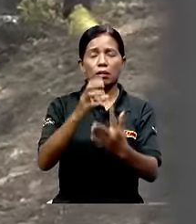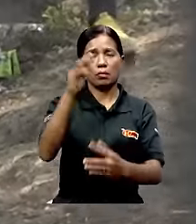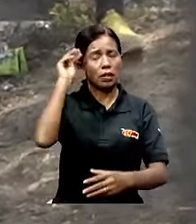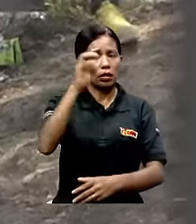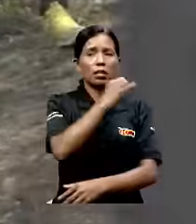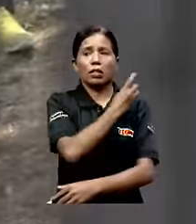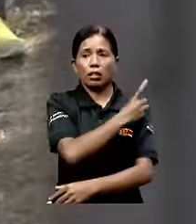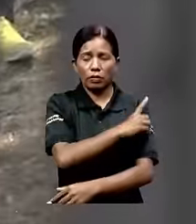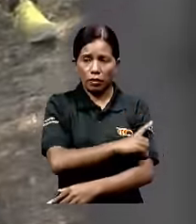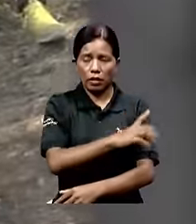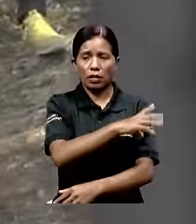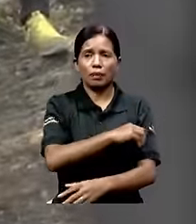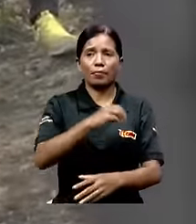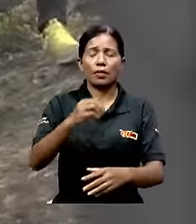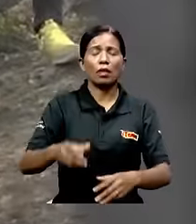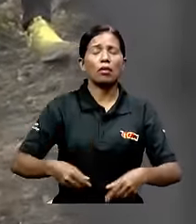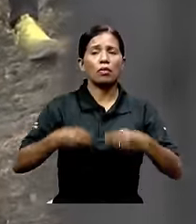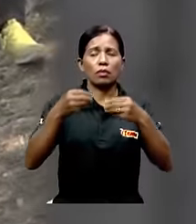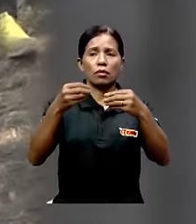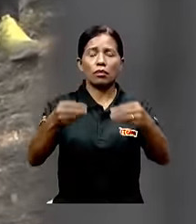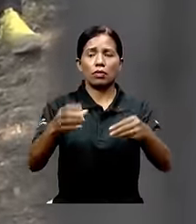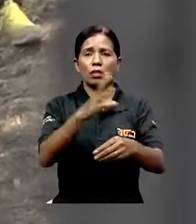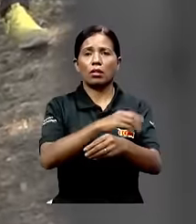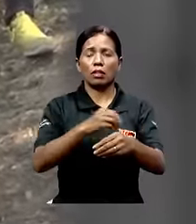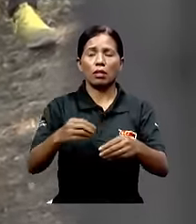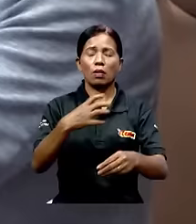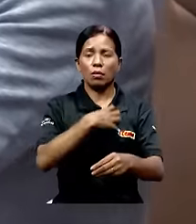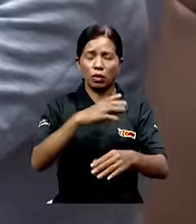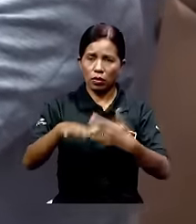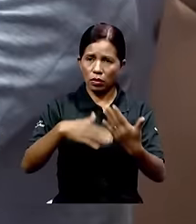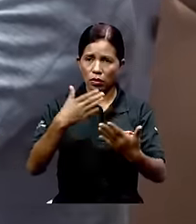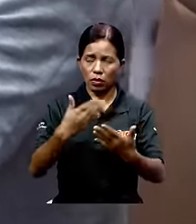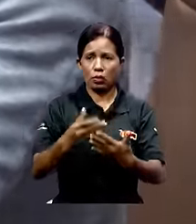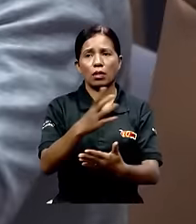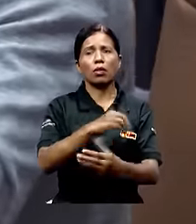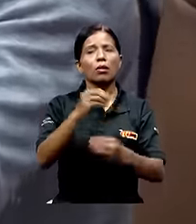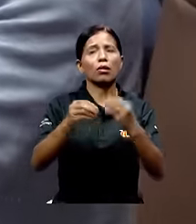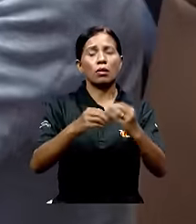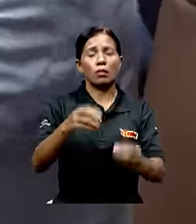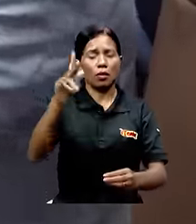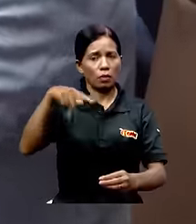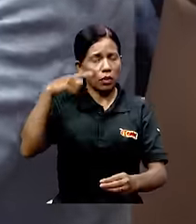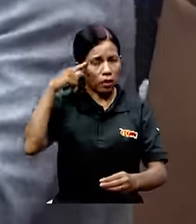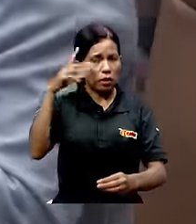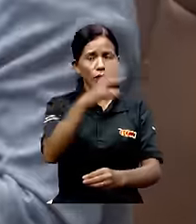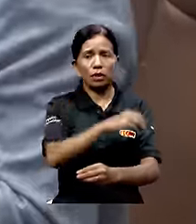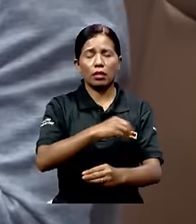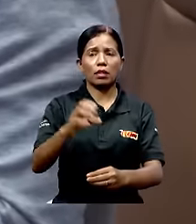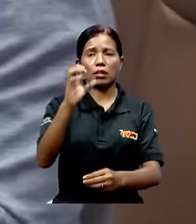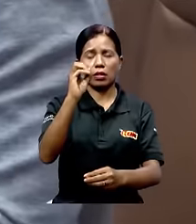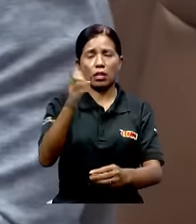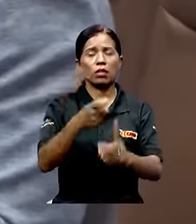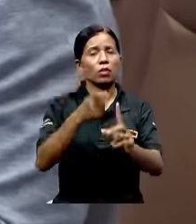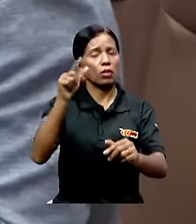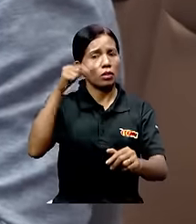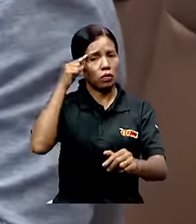ação sensibilização no for formação ba agente policial no militar com a ba política tolerância zero russo governo